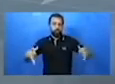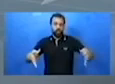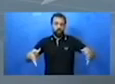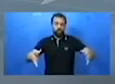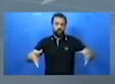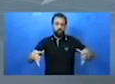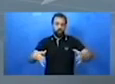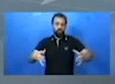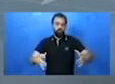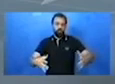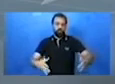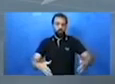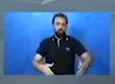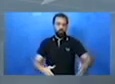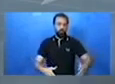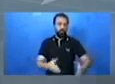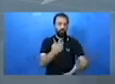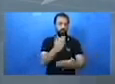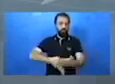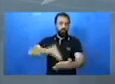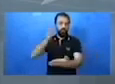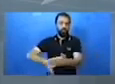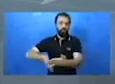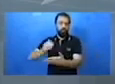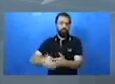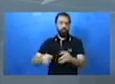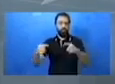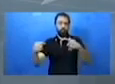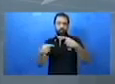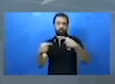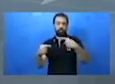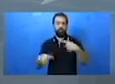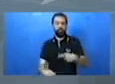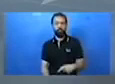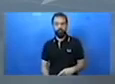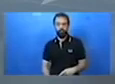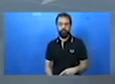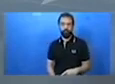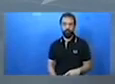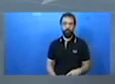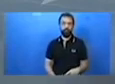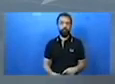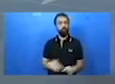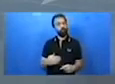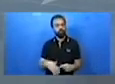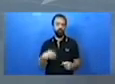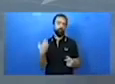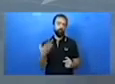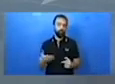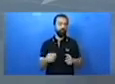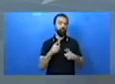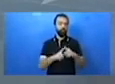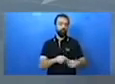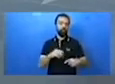os 24, eu vou dividir pelo denominador, que são os grupos, e vou multiplicar